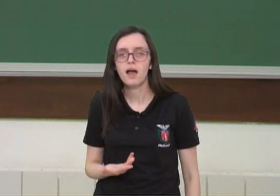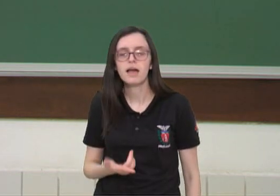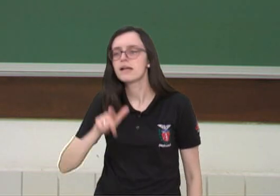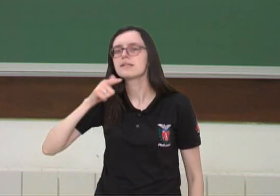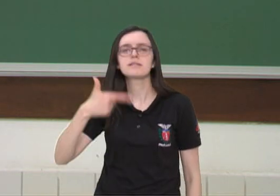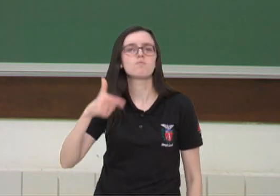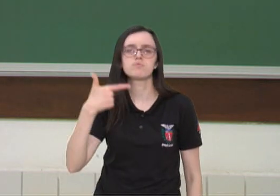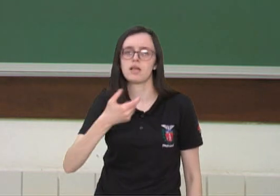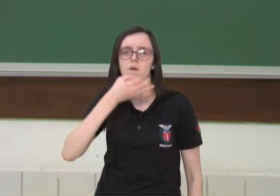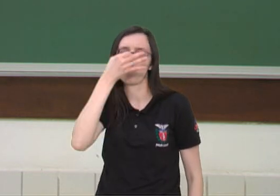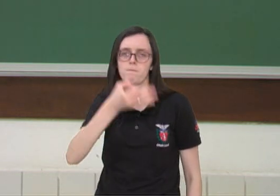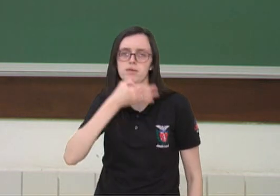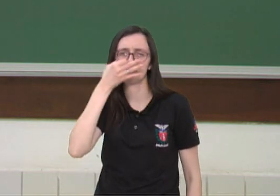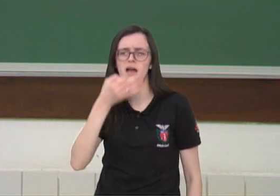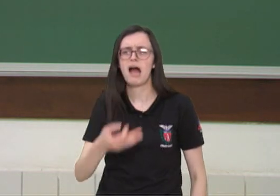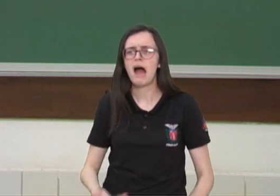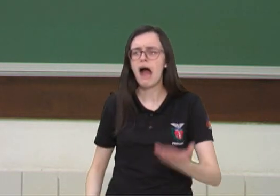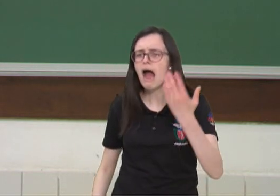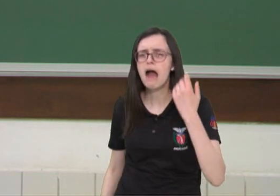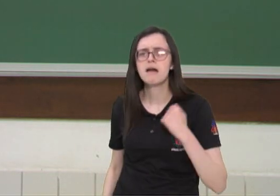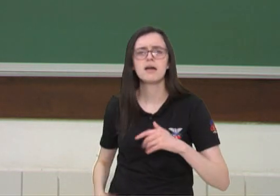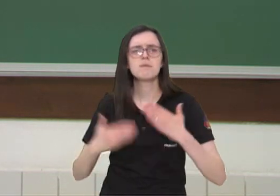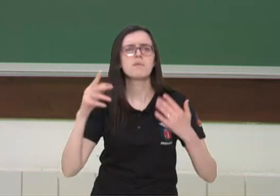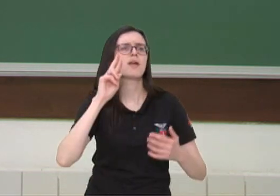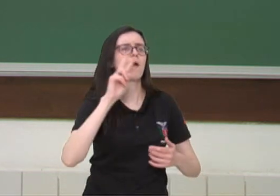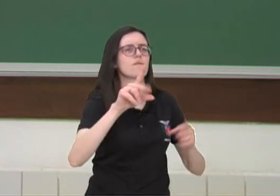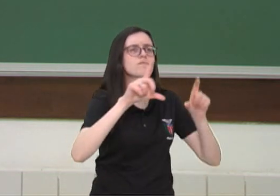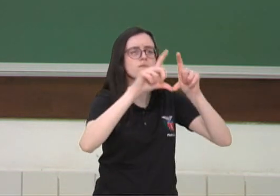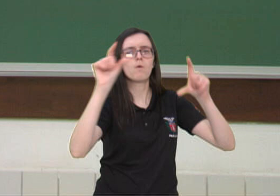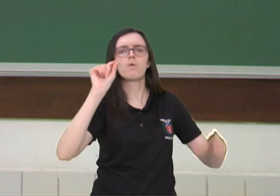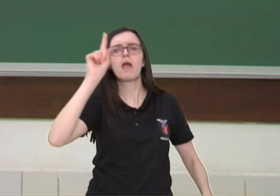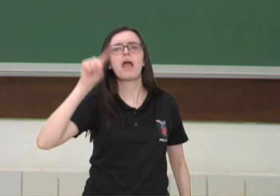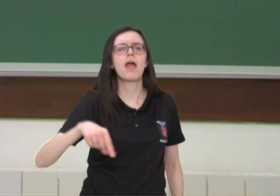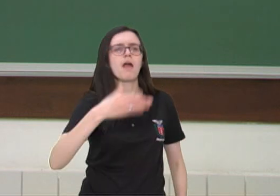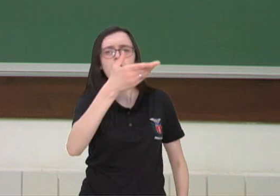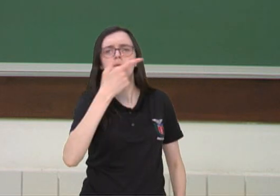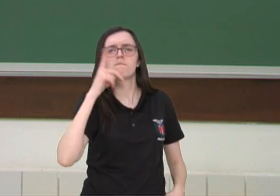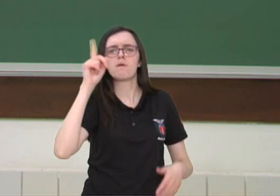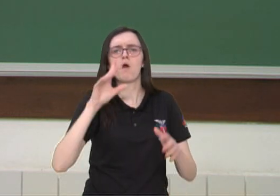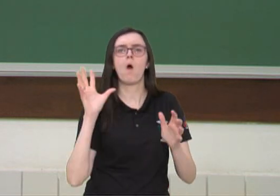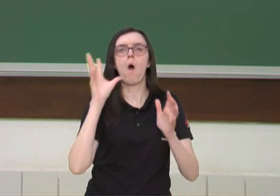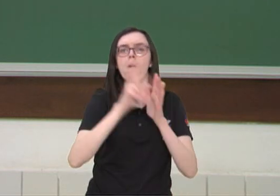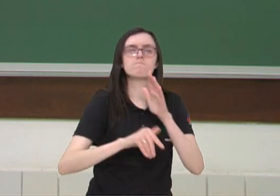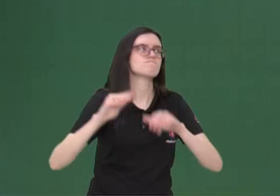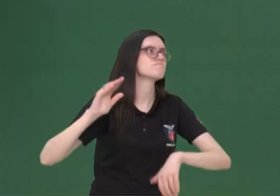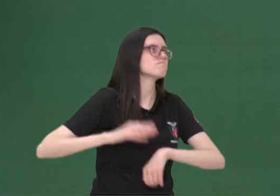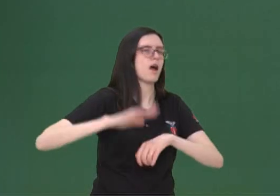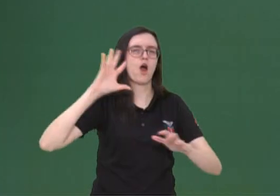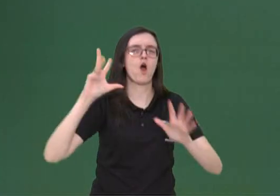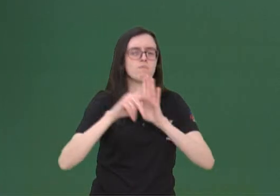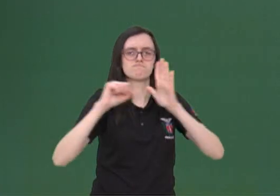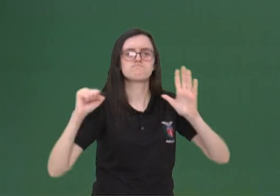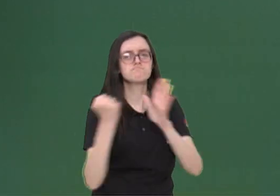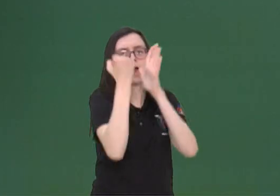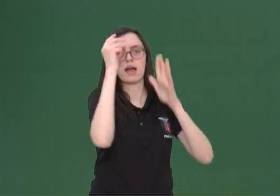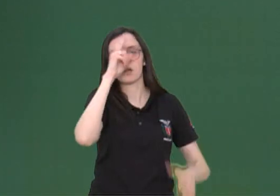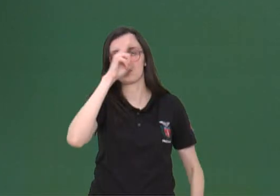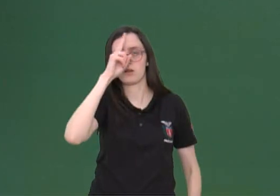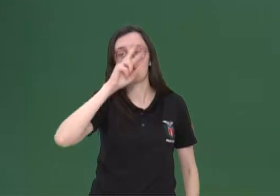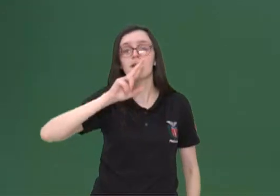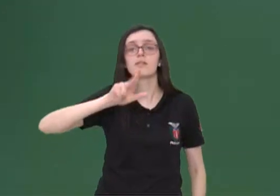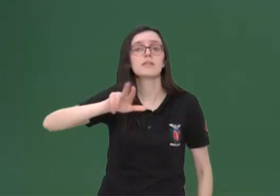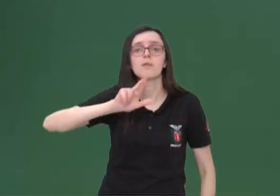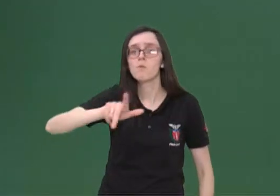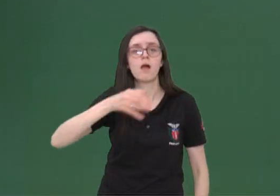há opinião. Ah, mas e quando fala aqui, por exemplo, que foi o roubo, o maior roubo da história? Não é a